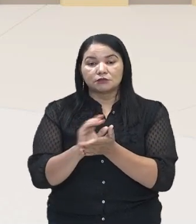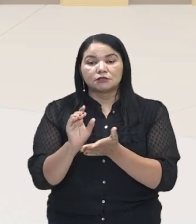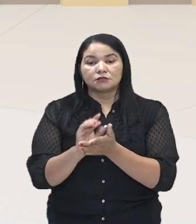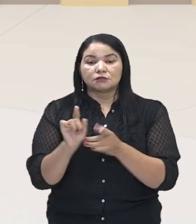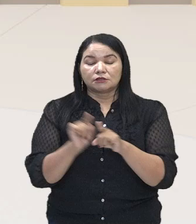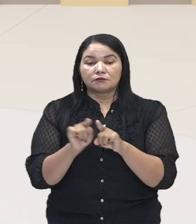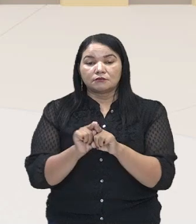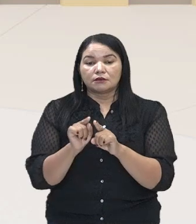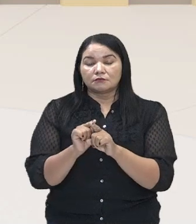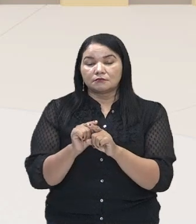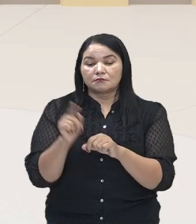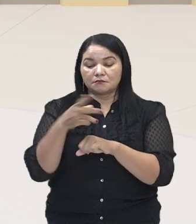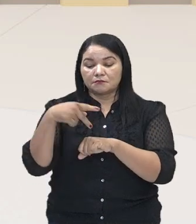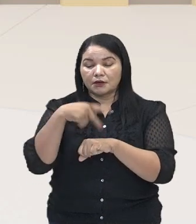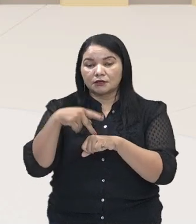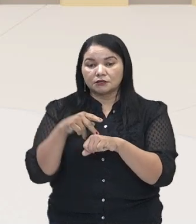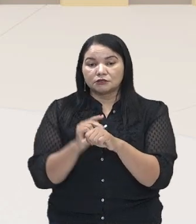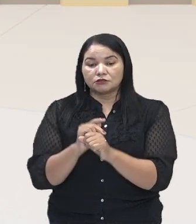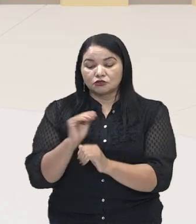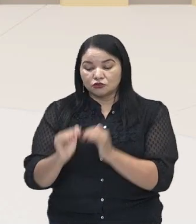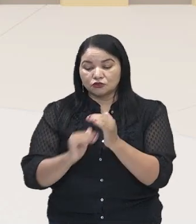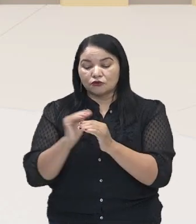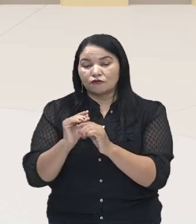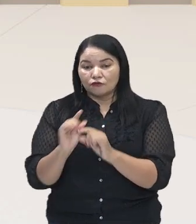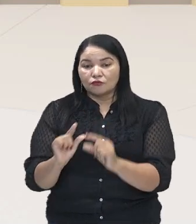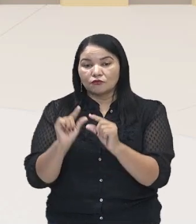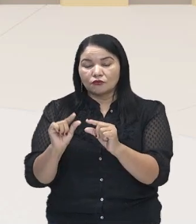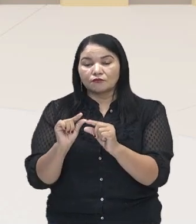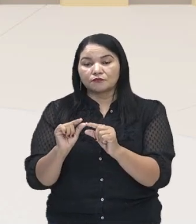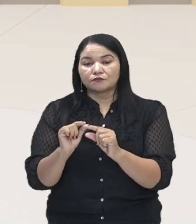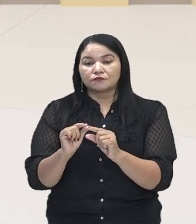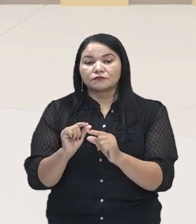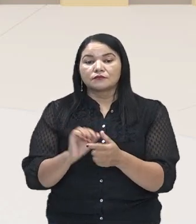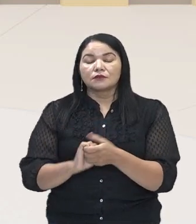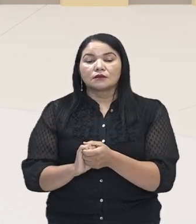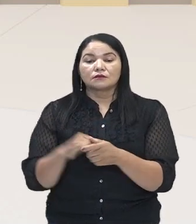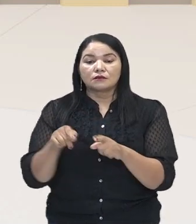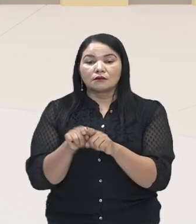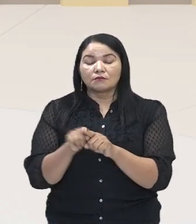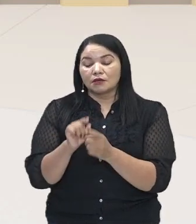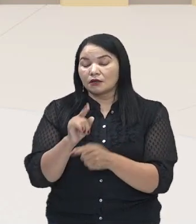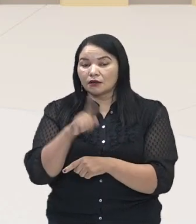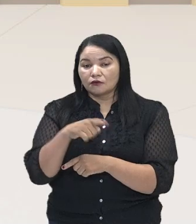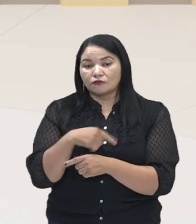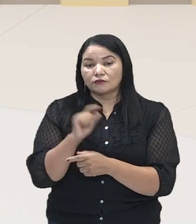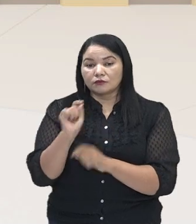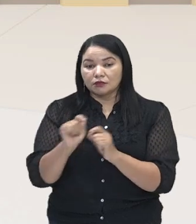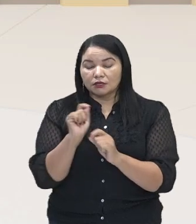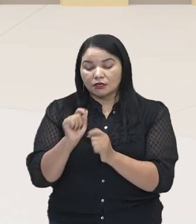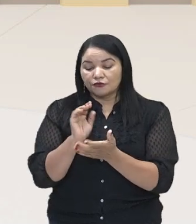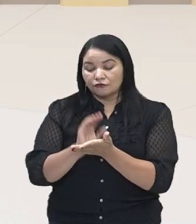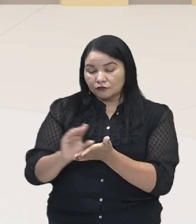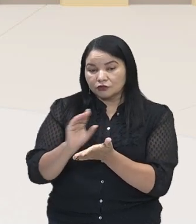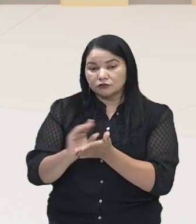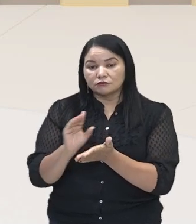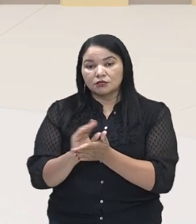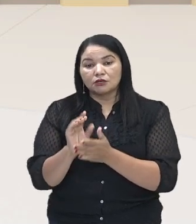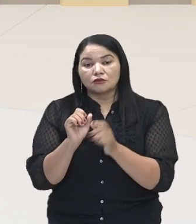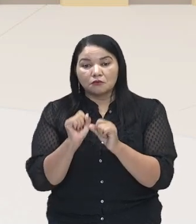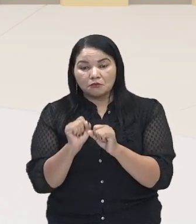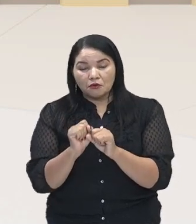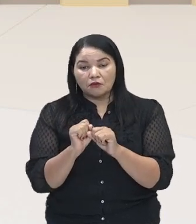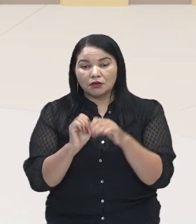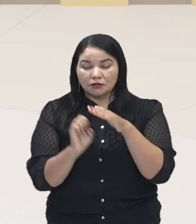menos desenvolvidos, como acabamos de falar, mas aqui são investimentos que podem vir de empresas privadas